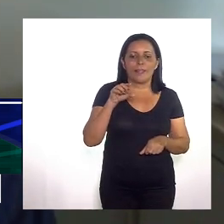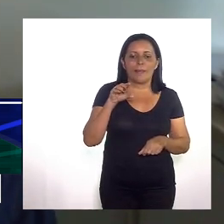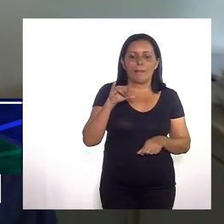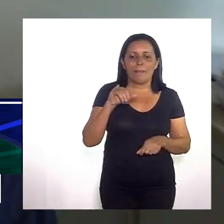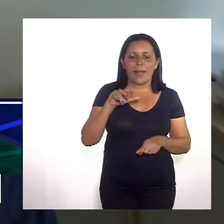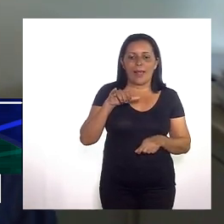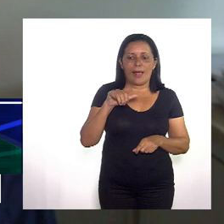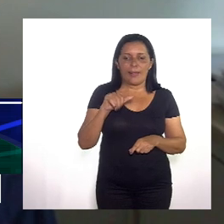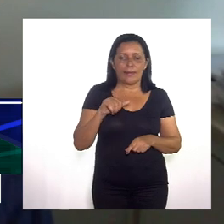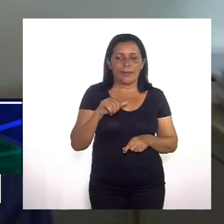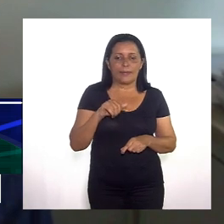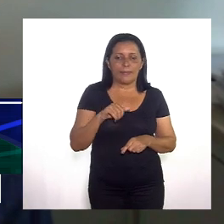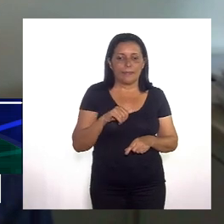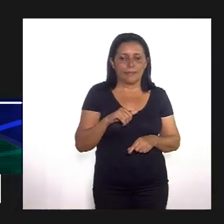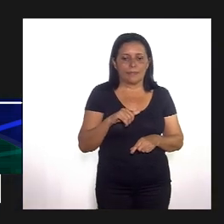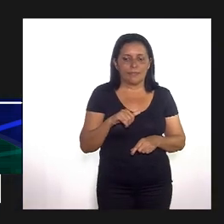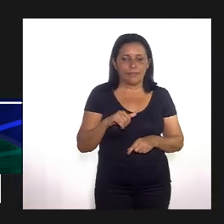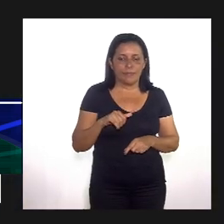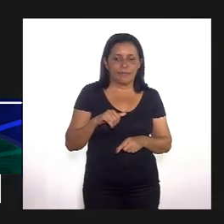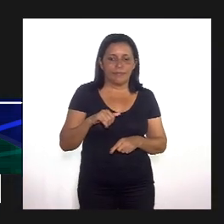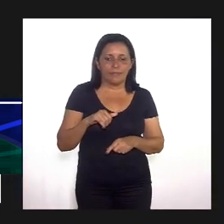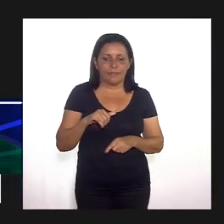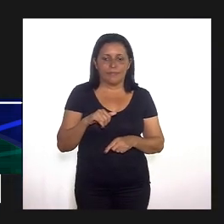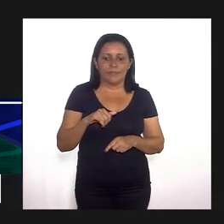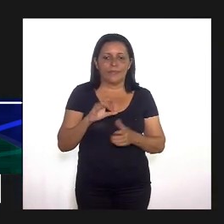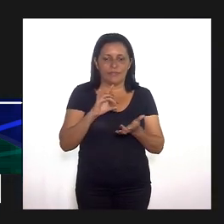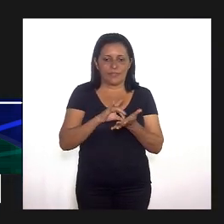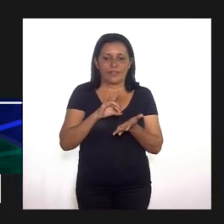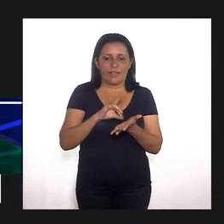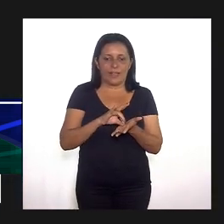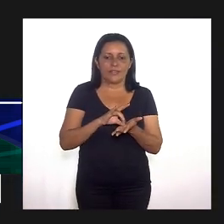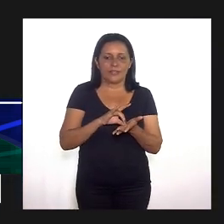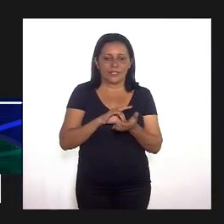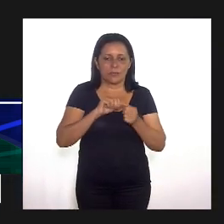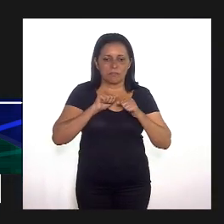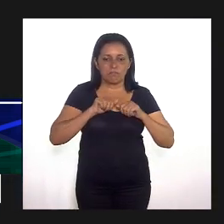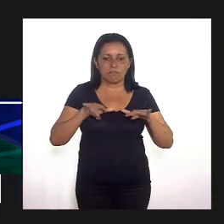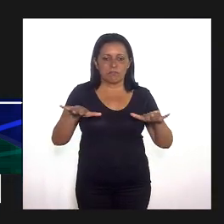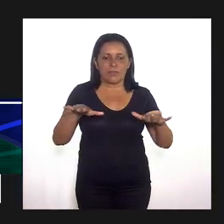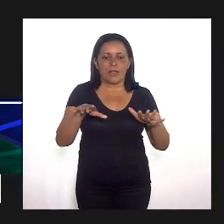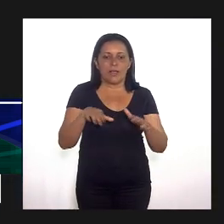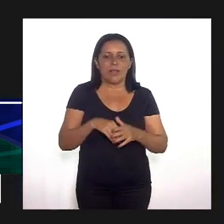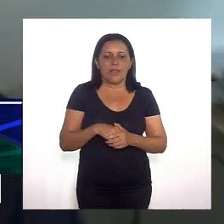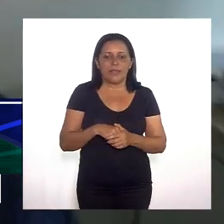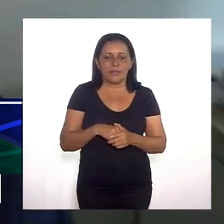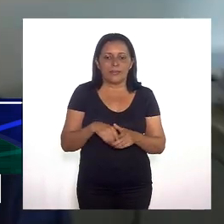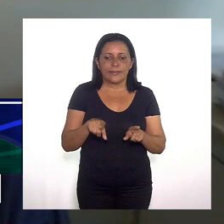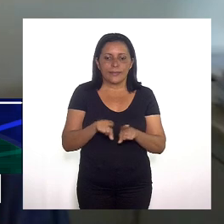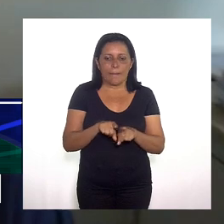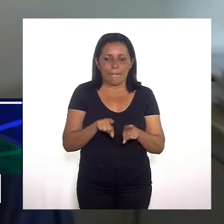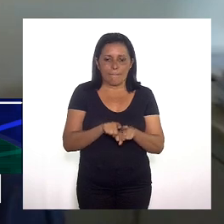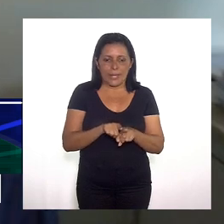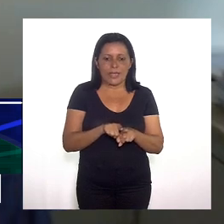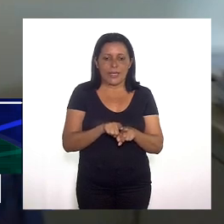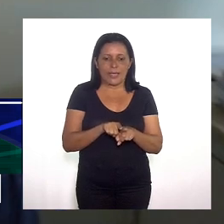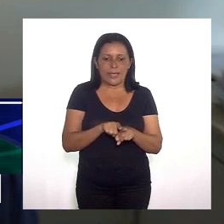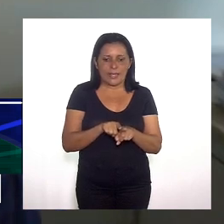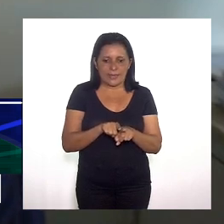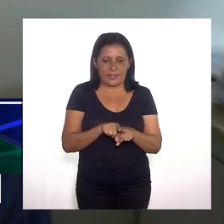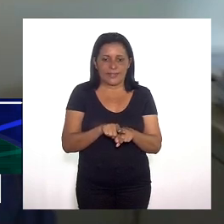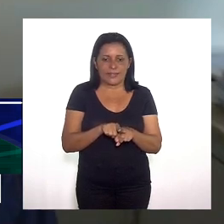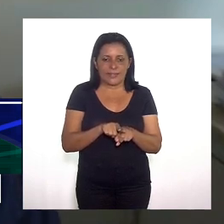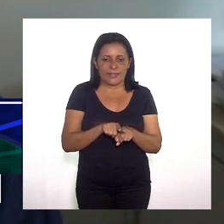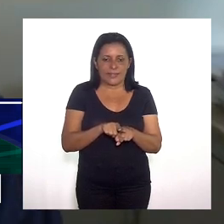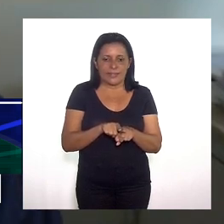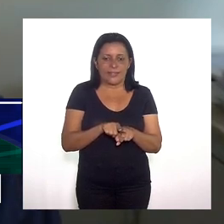Reis. Né? É verdade. E, se estendendo até o Porto Seco, o Porto de Itaguaí,